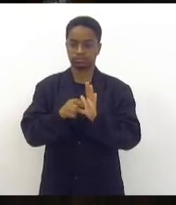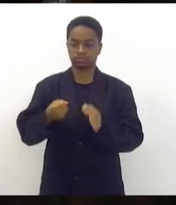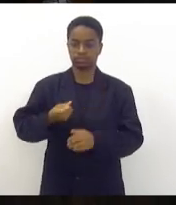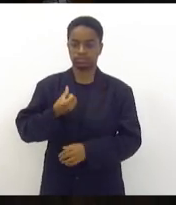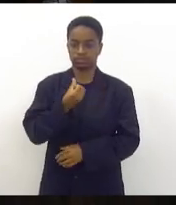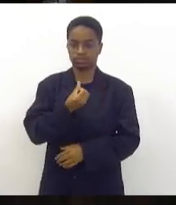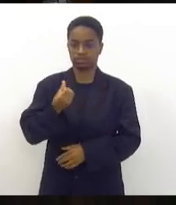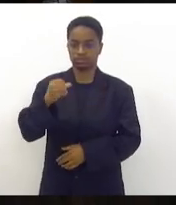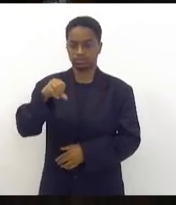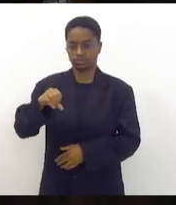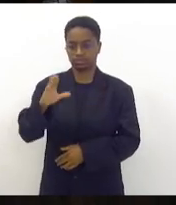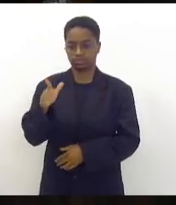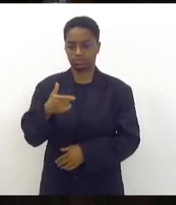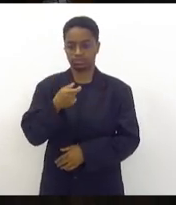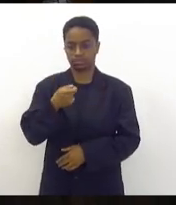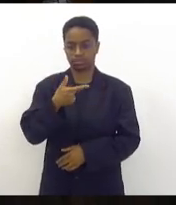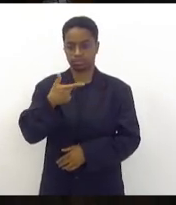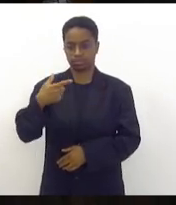número